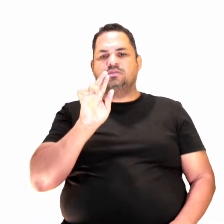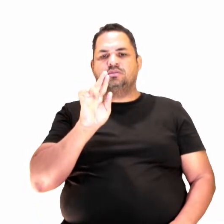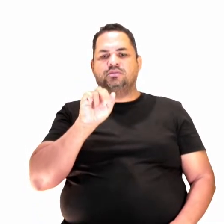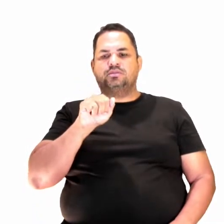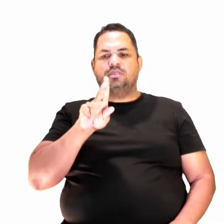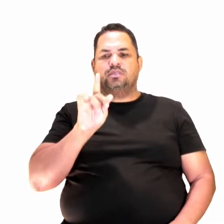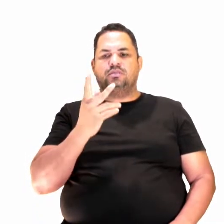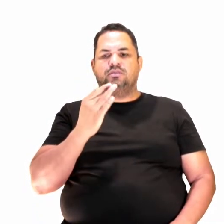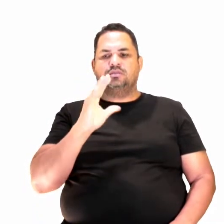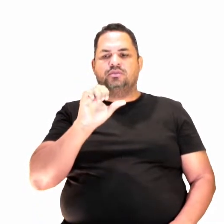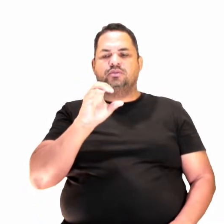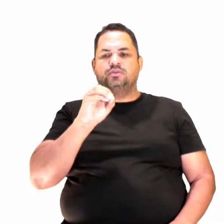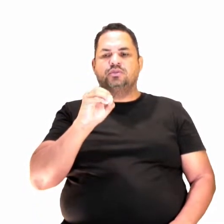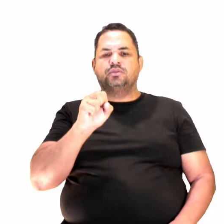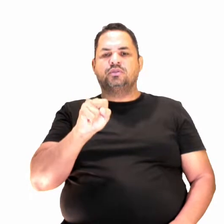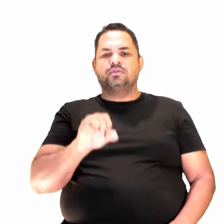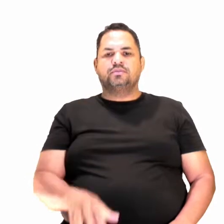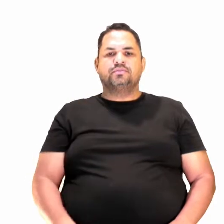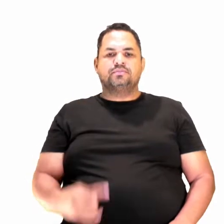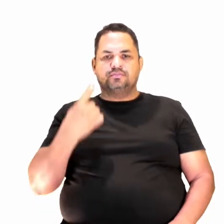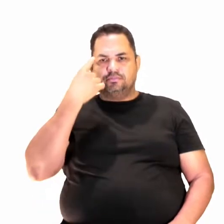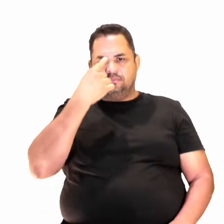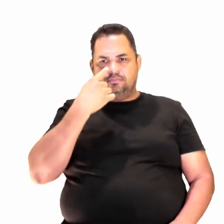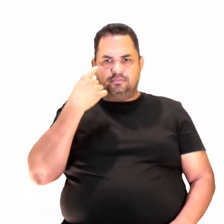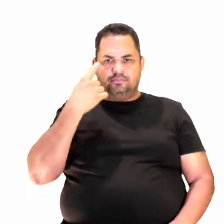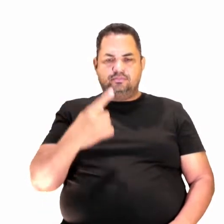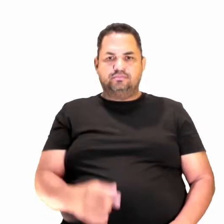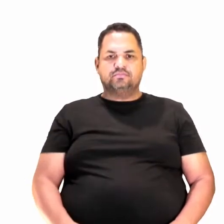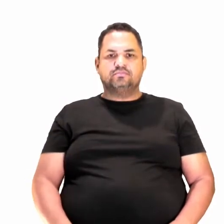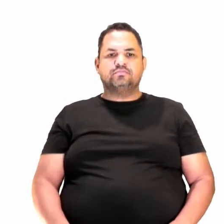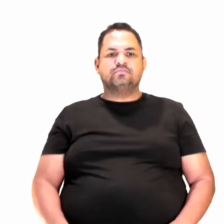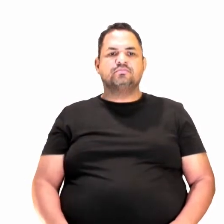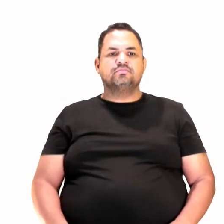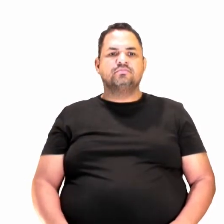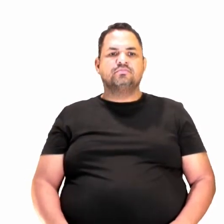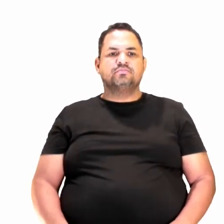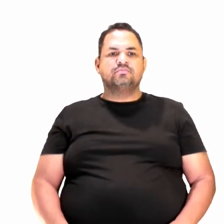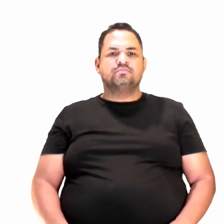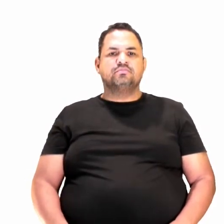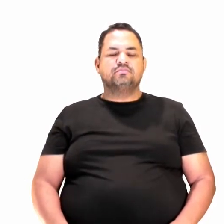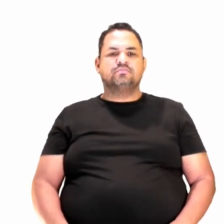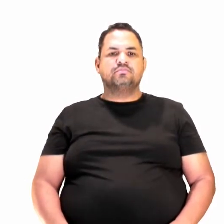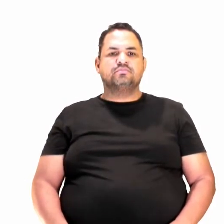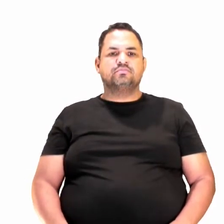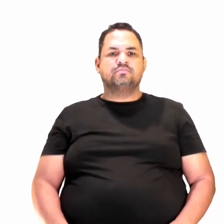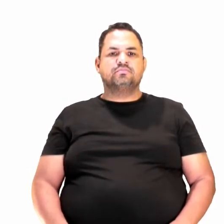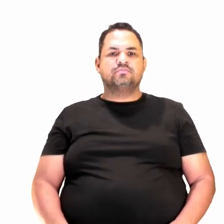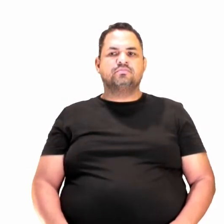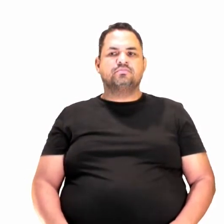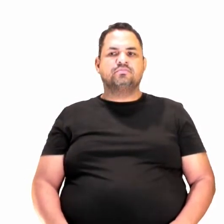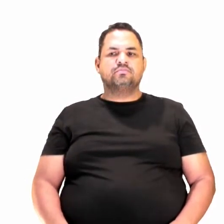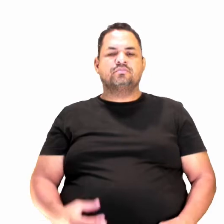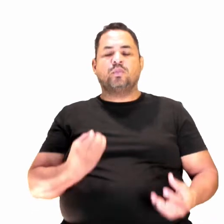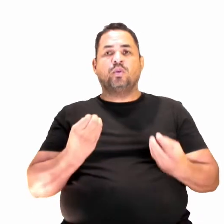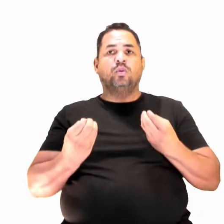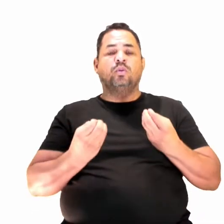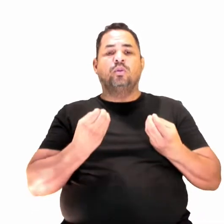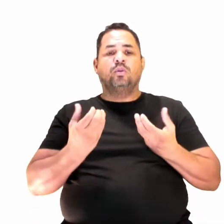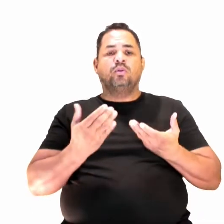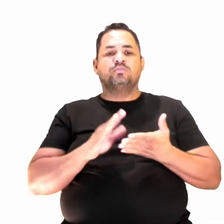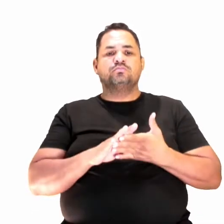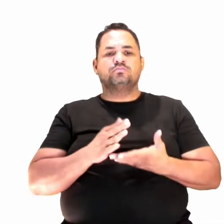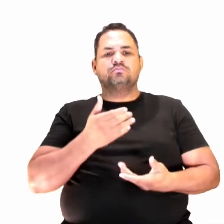look like? Look like ele aparece sempre nesse tipo de pergunta, lá no final da frase. Temos aqui as informações que ela falou lá